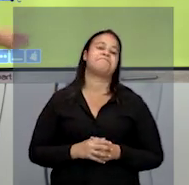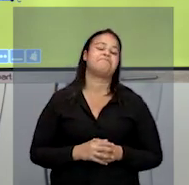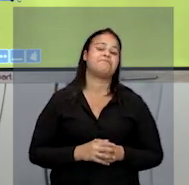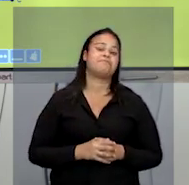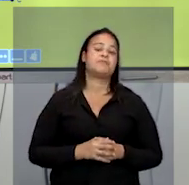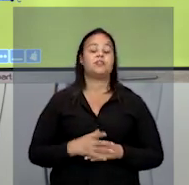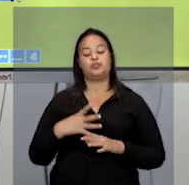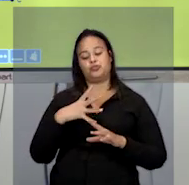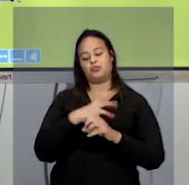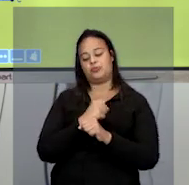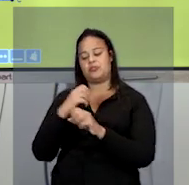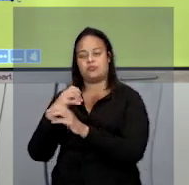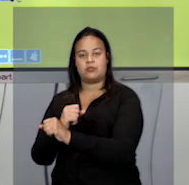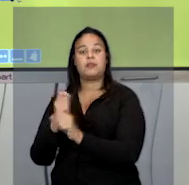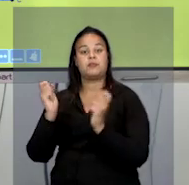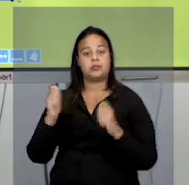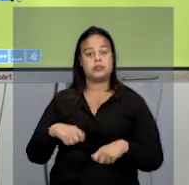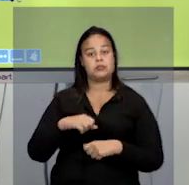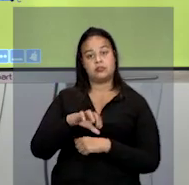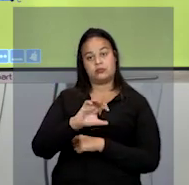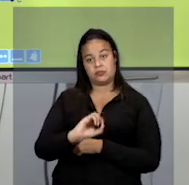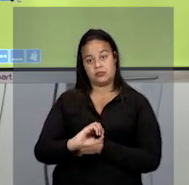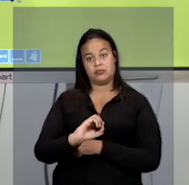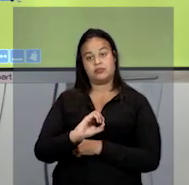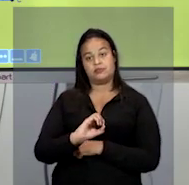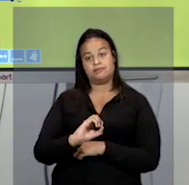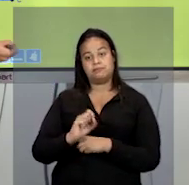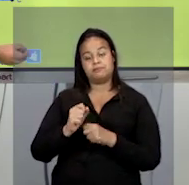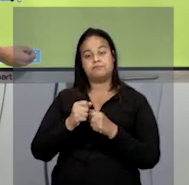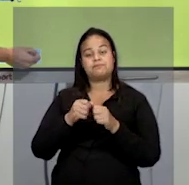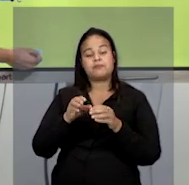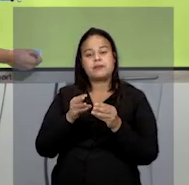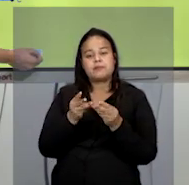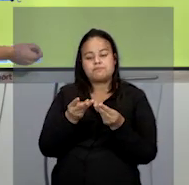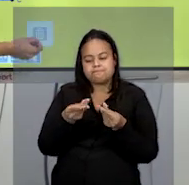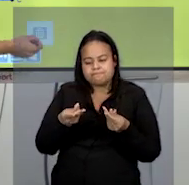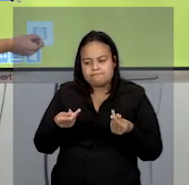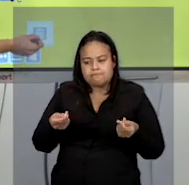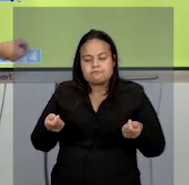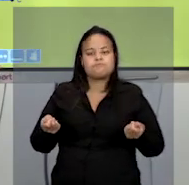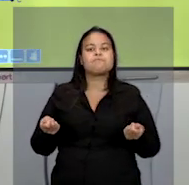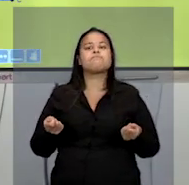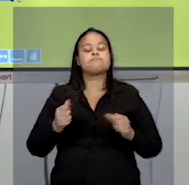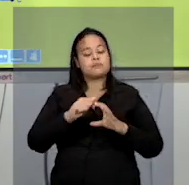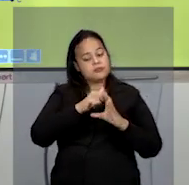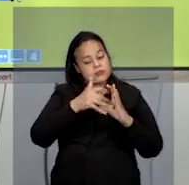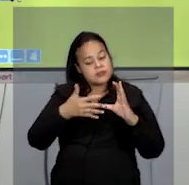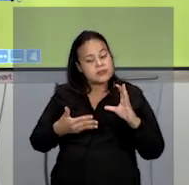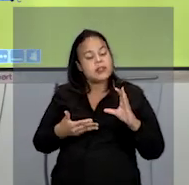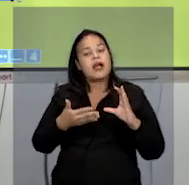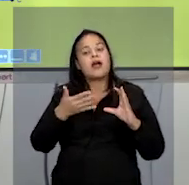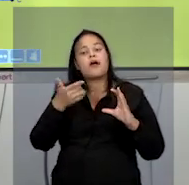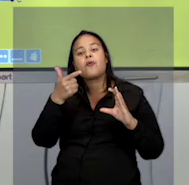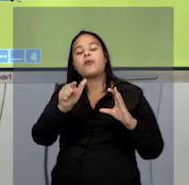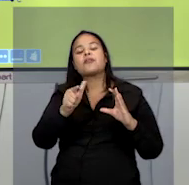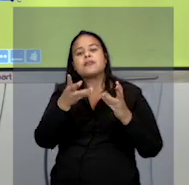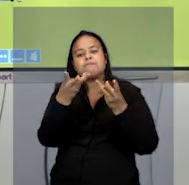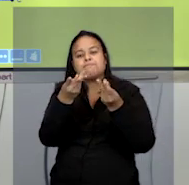Porque a soma deles tem que dar 90. Já esmiuçamos esta característica, vamos esmiuçar a